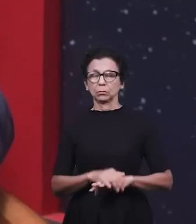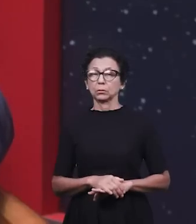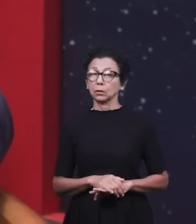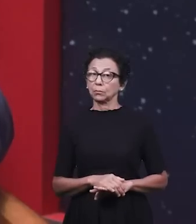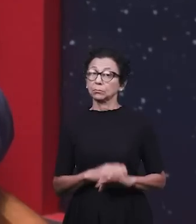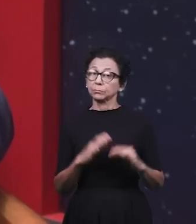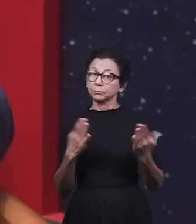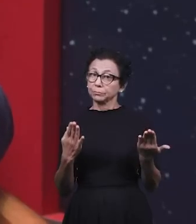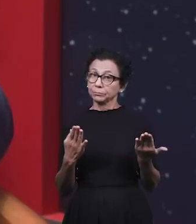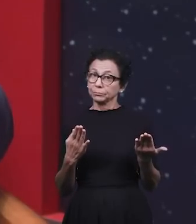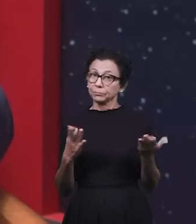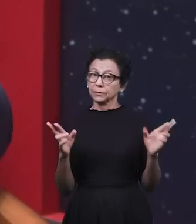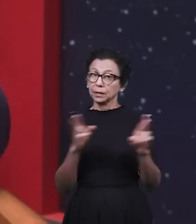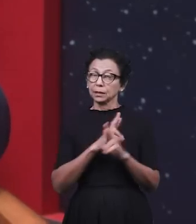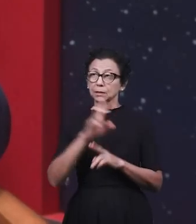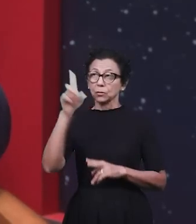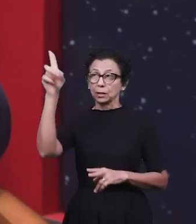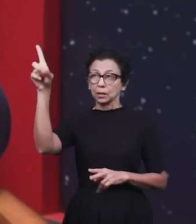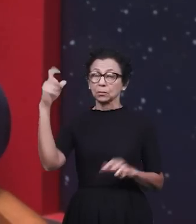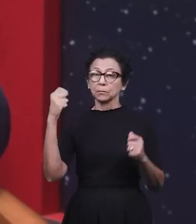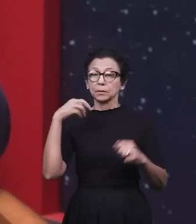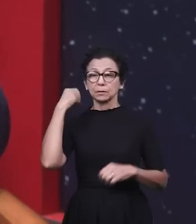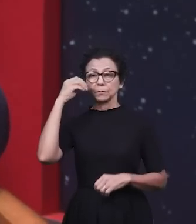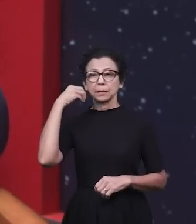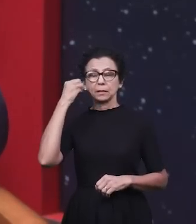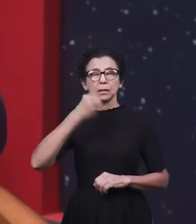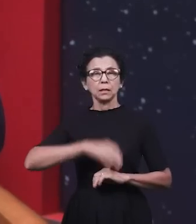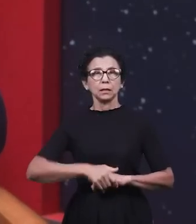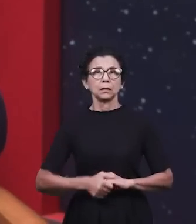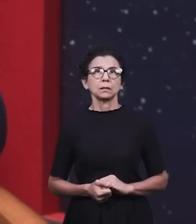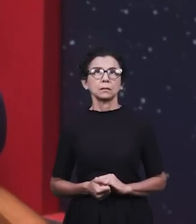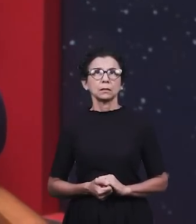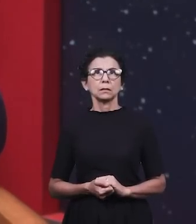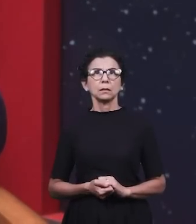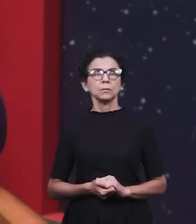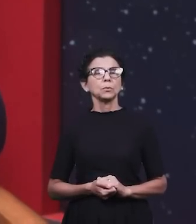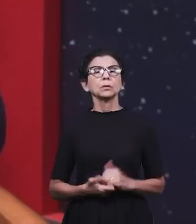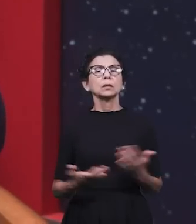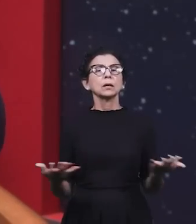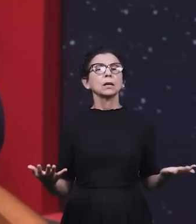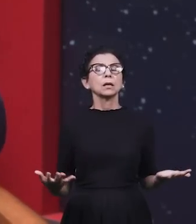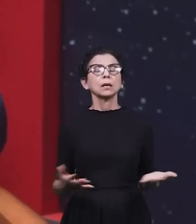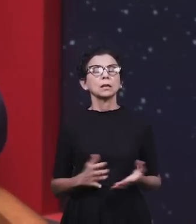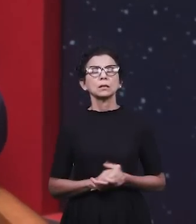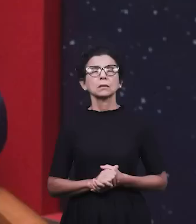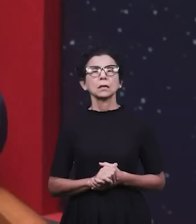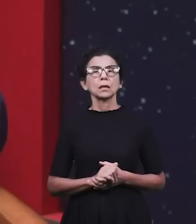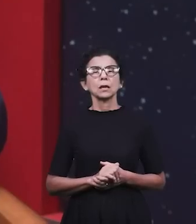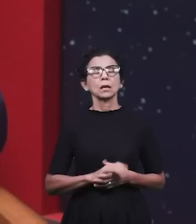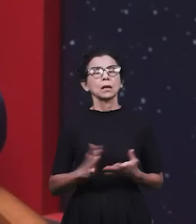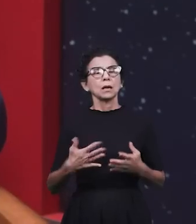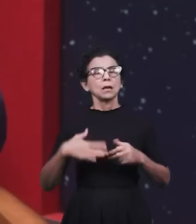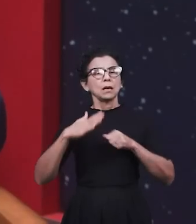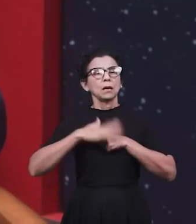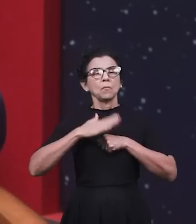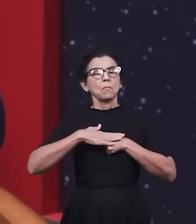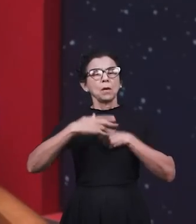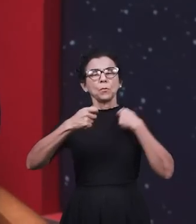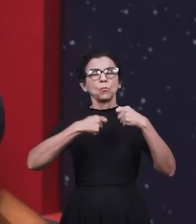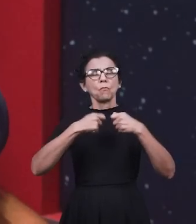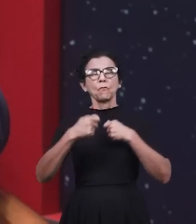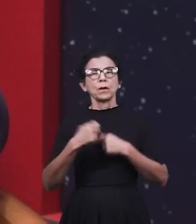com Deus. Porque o homem natural, ele se insurge contra isso. Ele quer pensar por si só. Ele não quer que